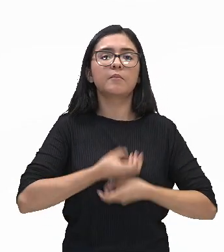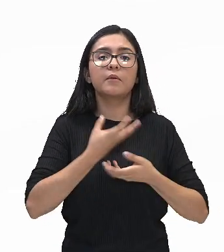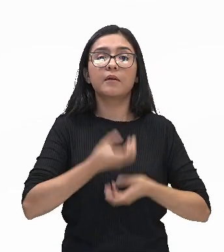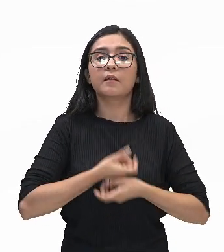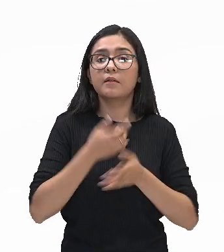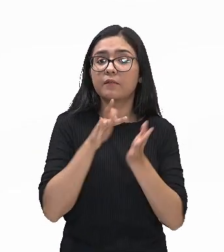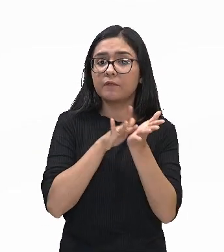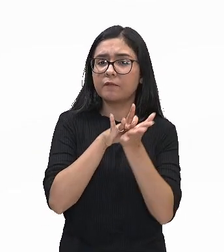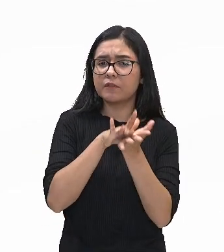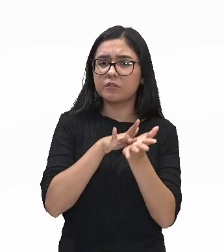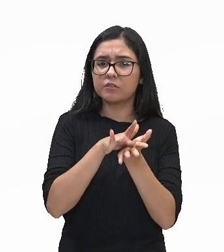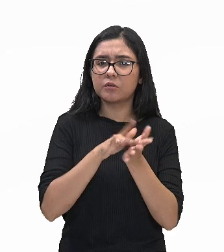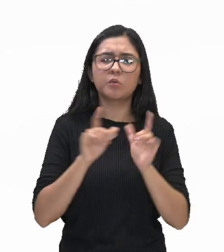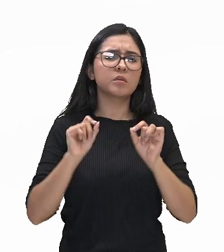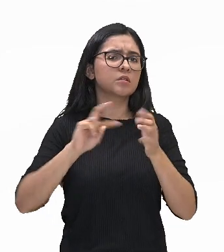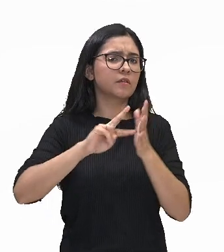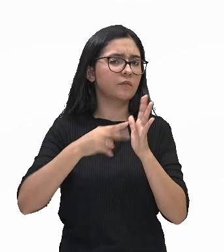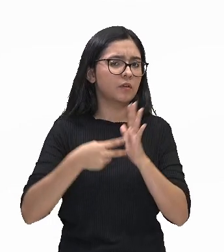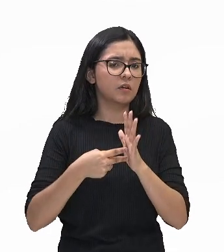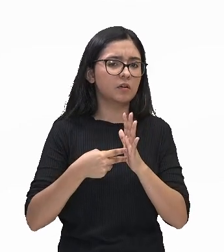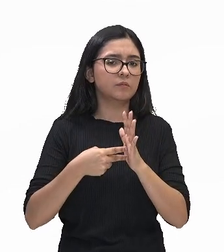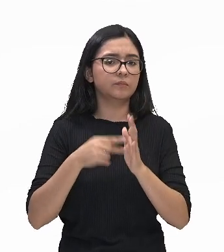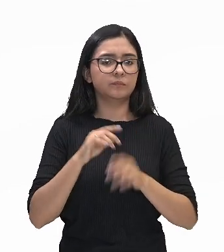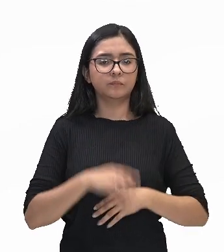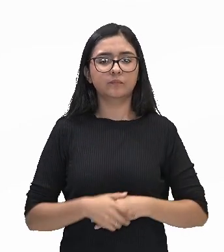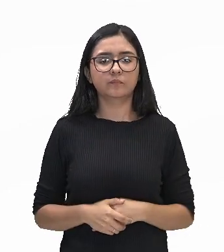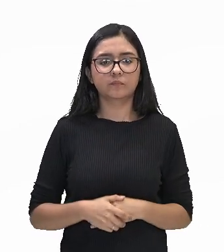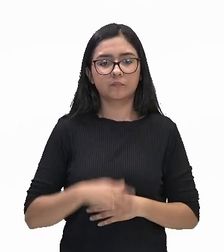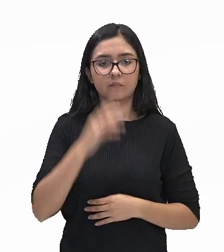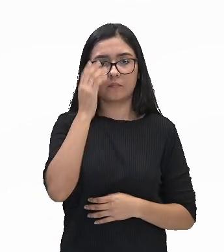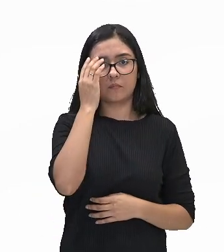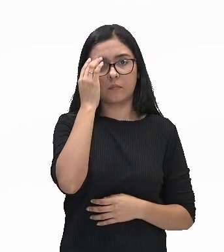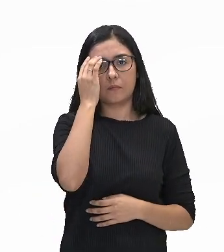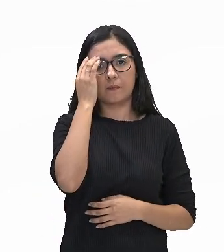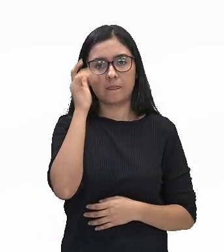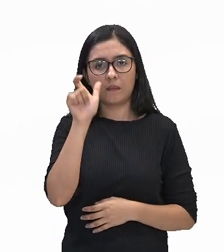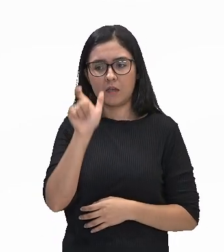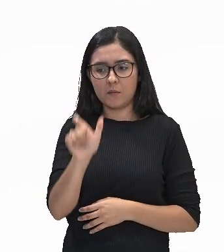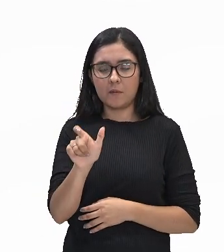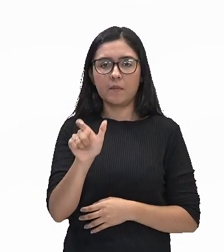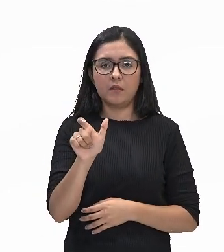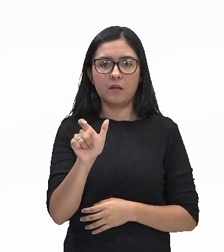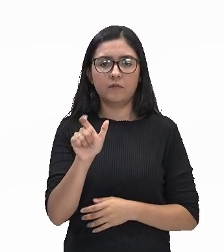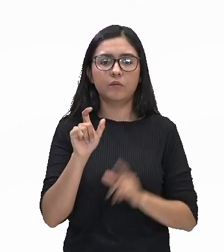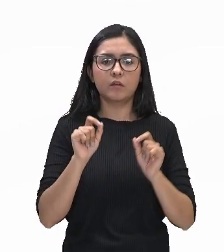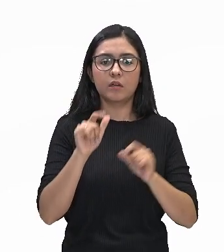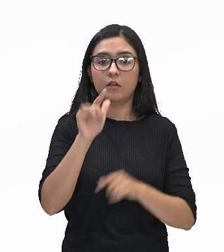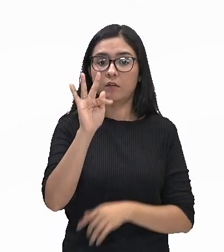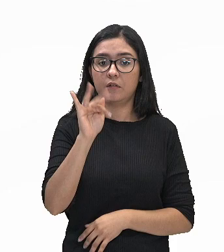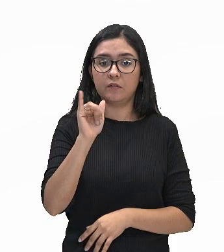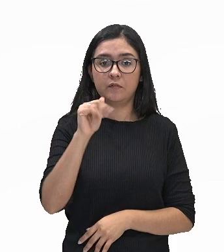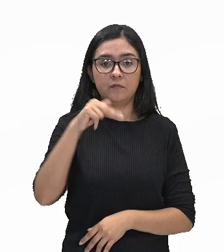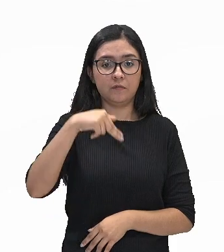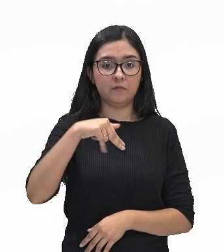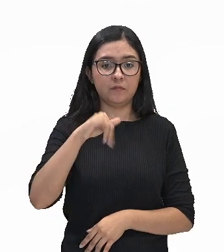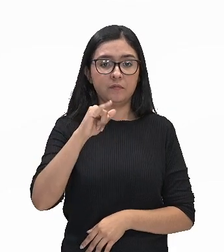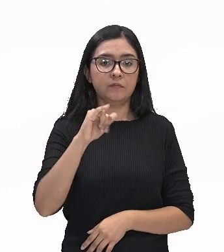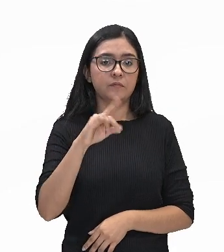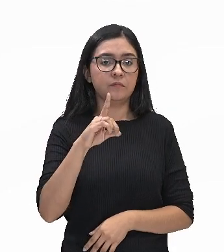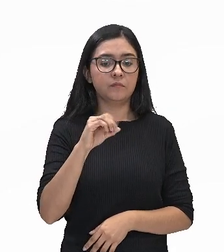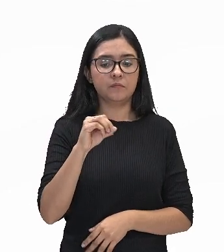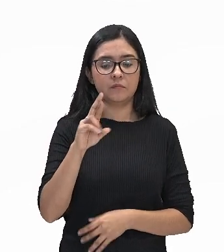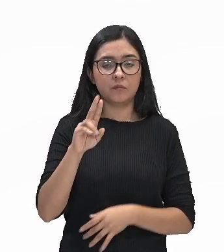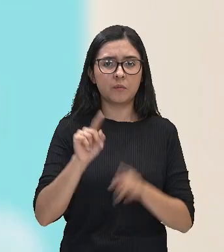exemplo, fingidor, para a gente, é uma palavra pejorativa. Mas será que para o